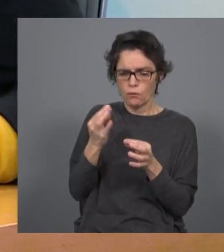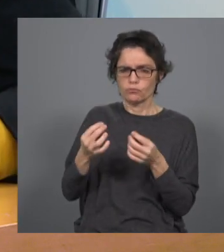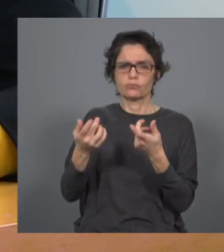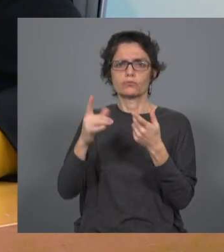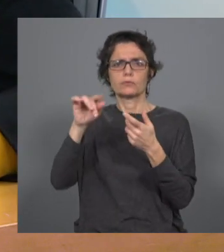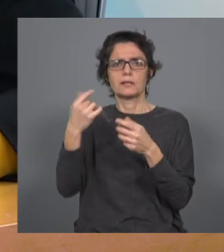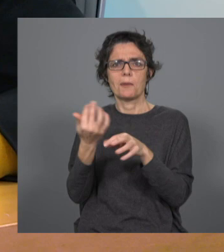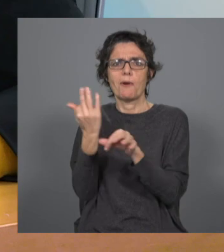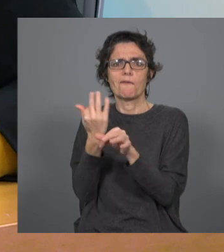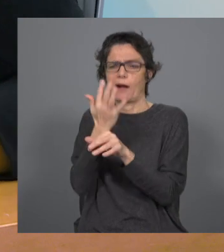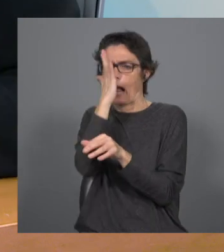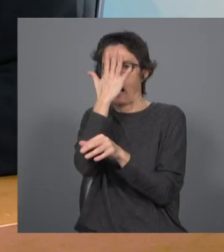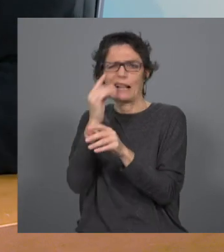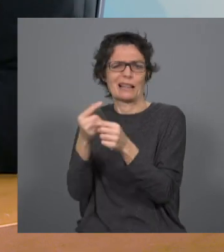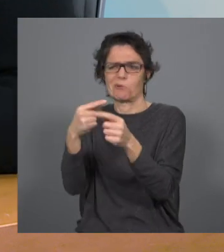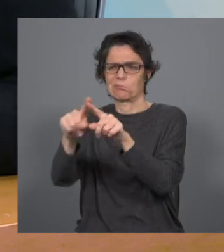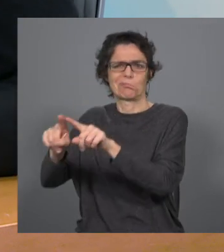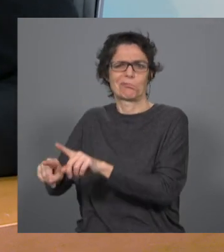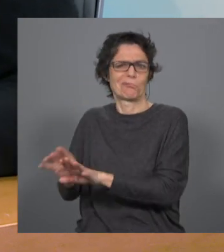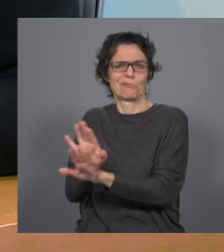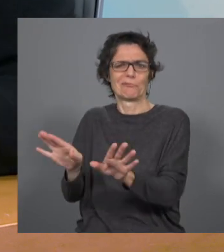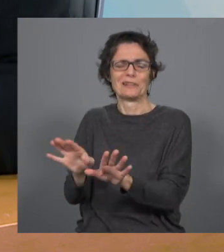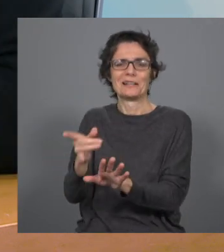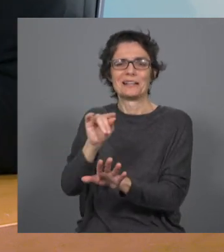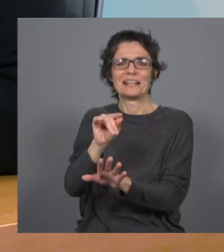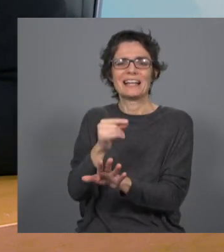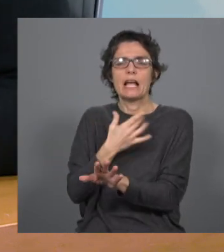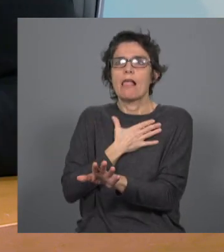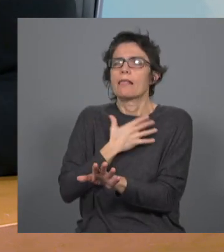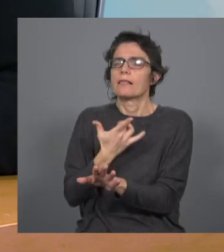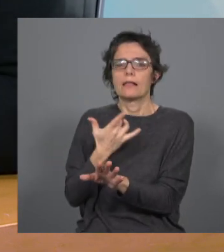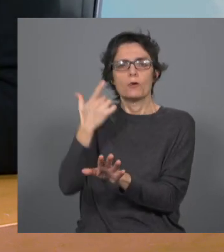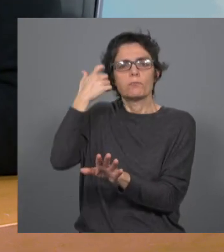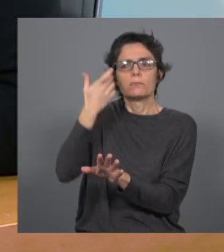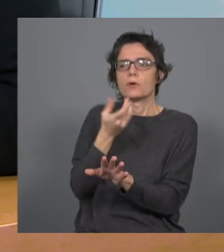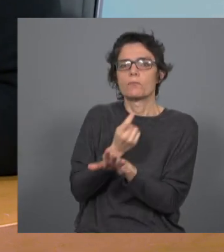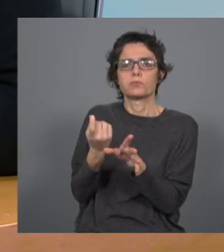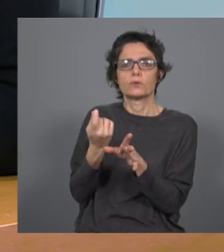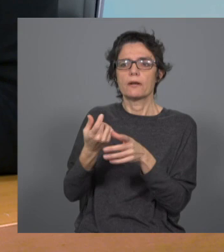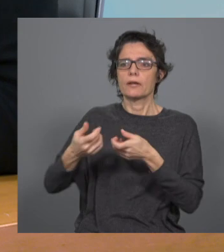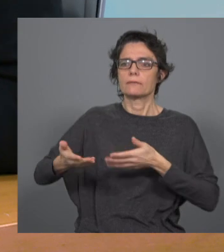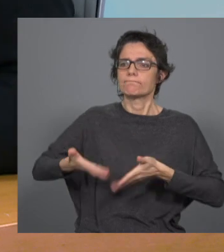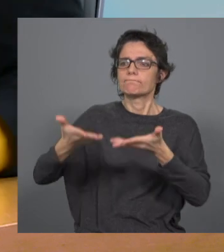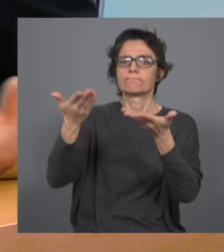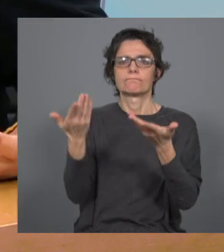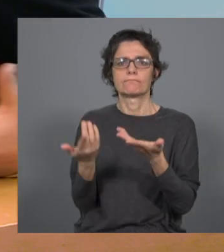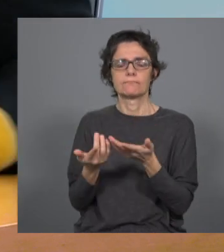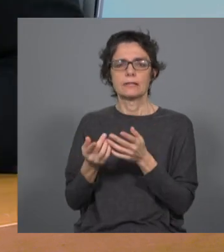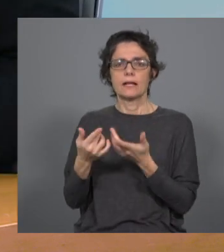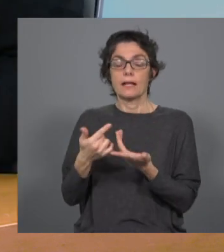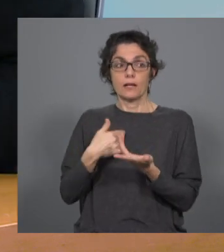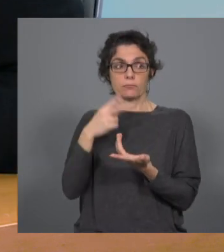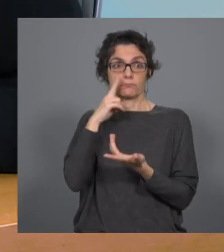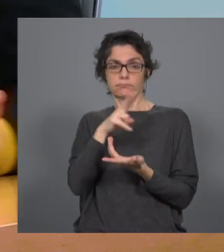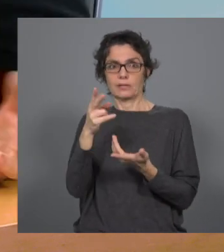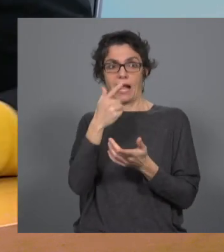festas de carnaval a toda a hora. Portanto, havia uma dinâmica apostólica e muito grande e de formação também para as jovens. E eu olhei a vida das